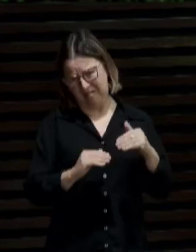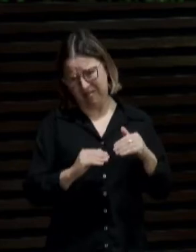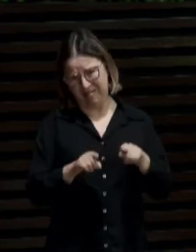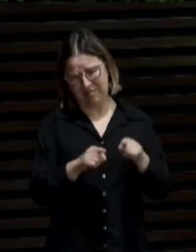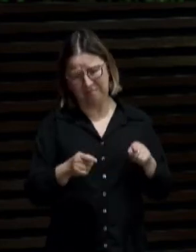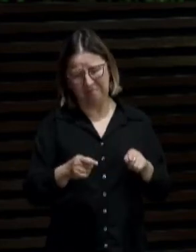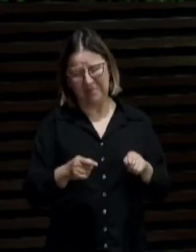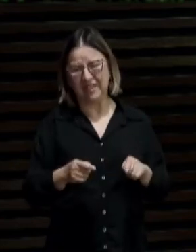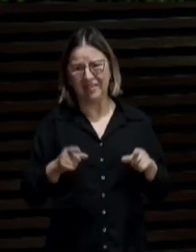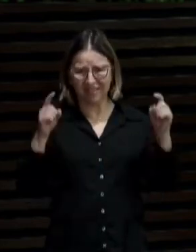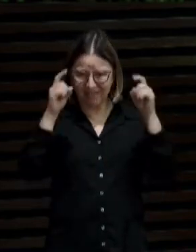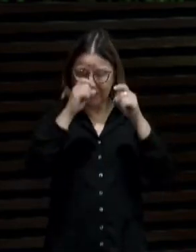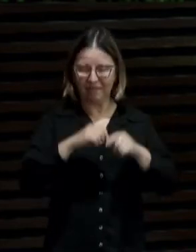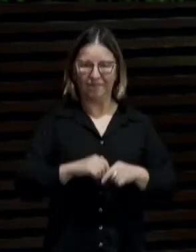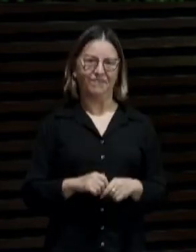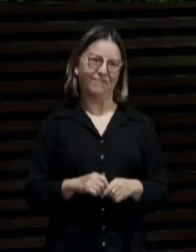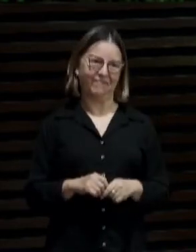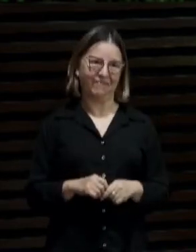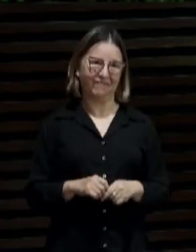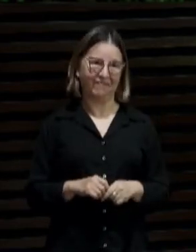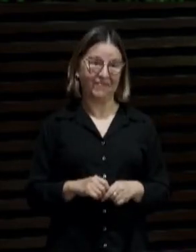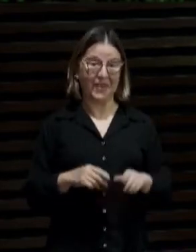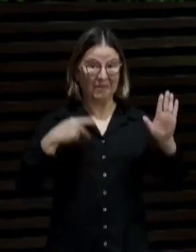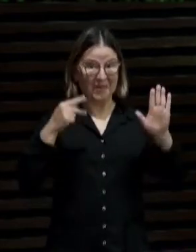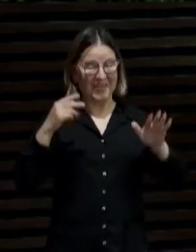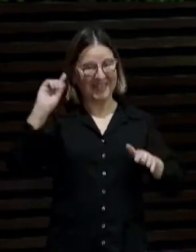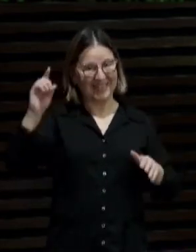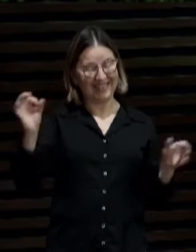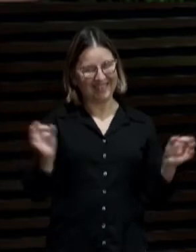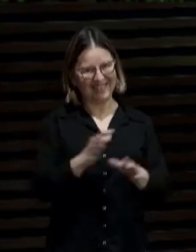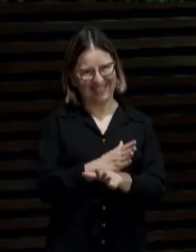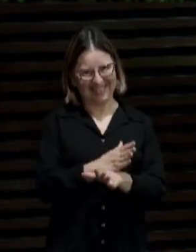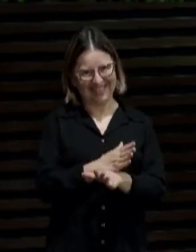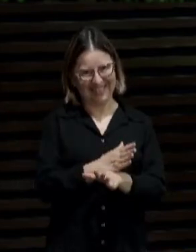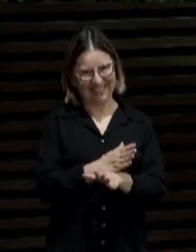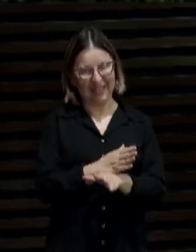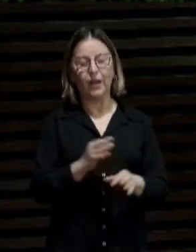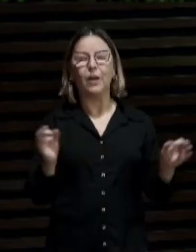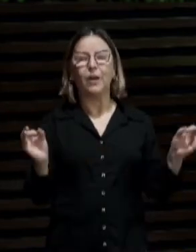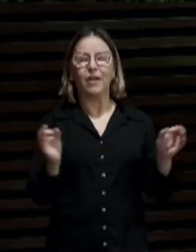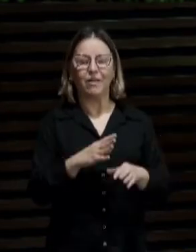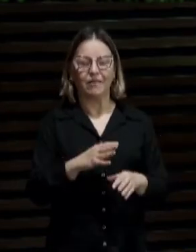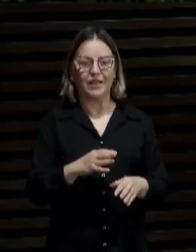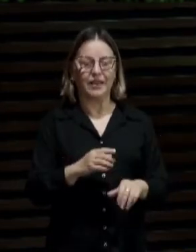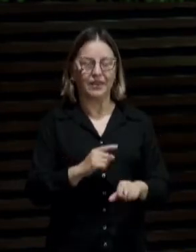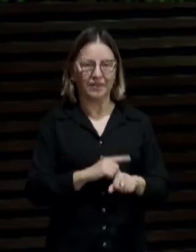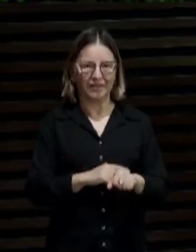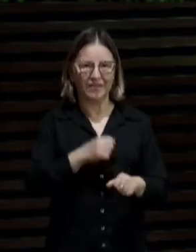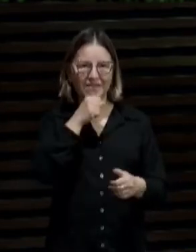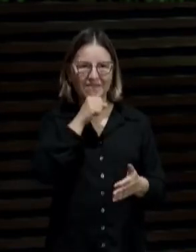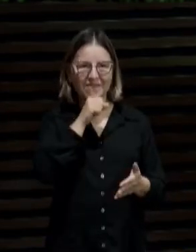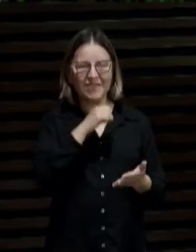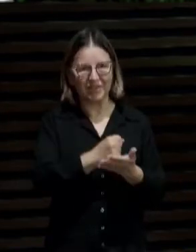A promessa de Deus, ela é completa. E a promessa de Deus é completa no Antigo Testamento, um versículo que a gente conhece bastante, Ezequiel